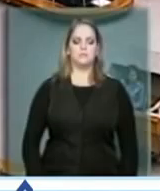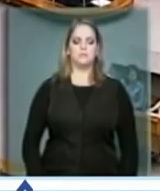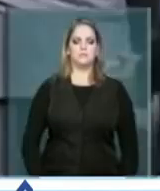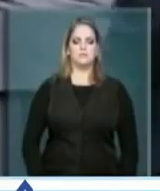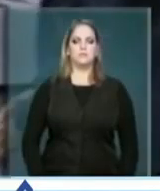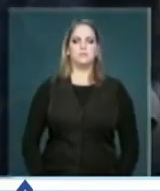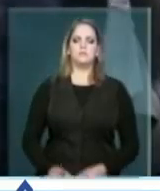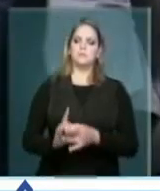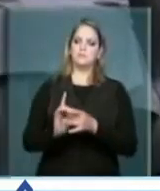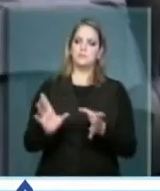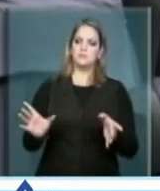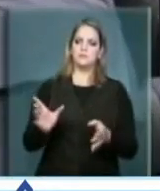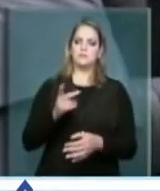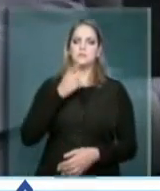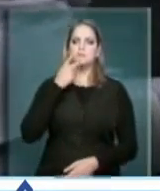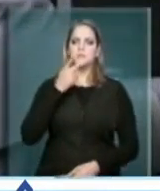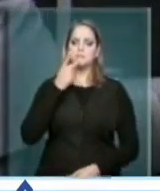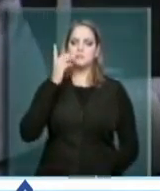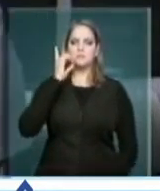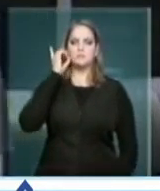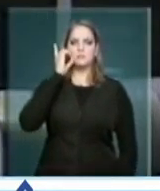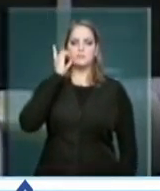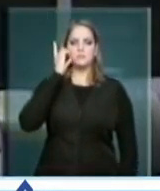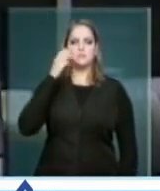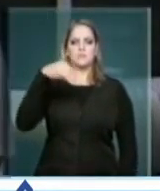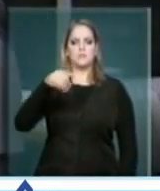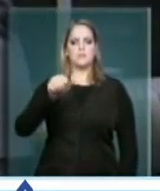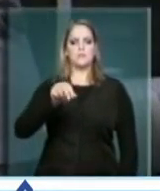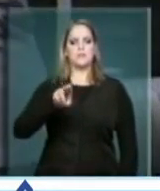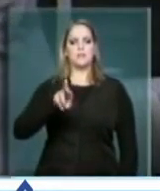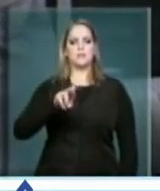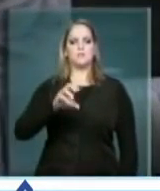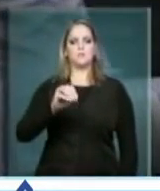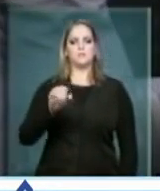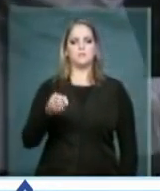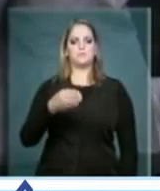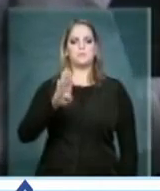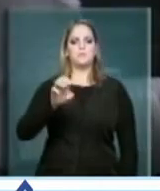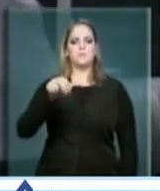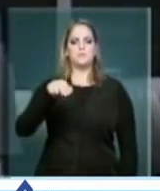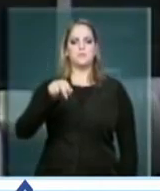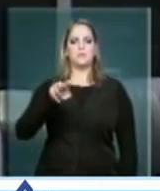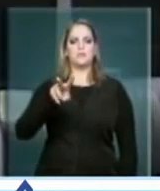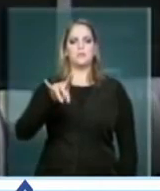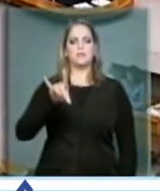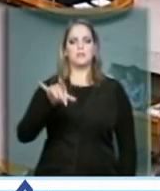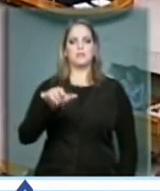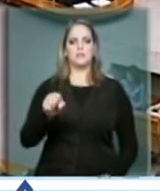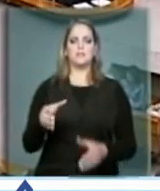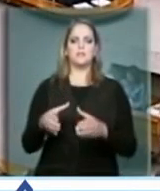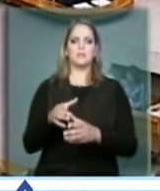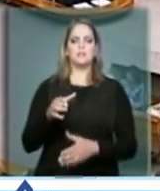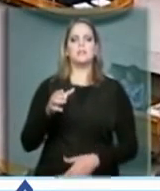Conceda a palavra ao nobre deputado Mauro Benevides, PMDB do Ceará, quem